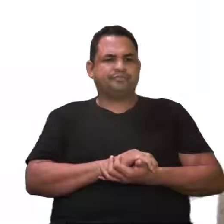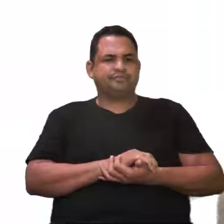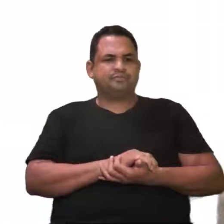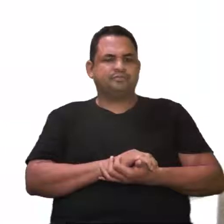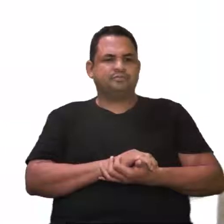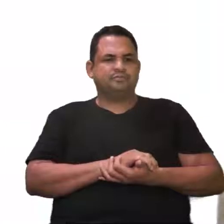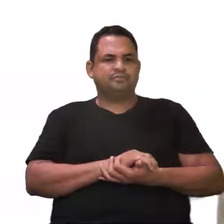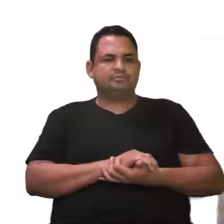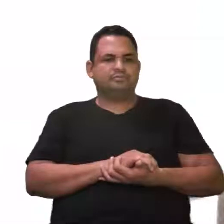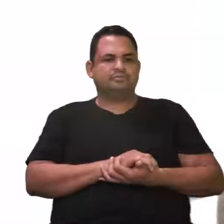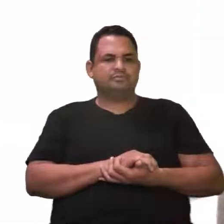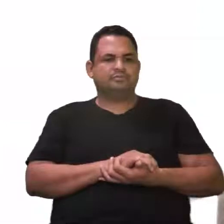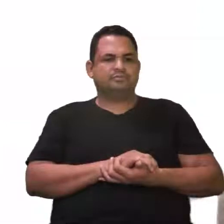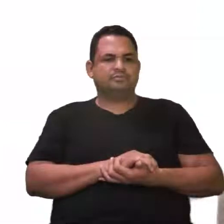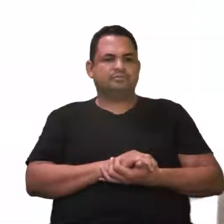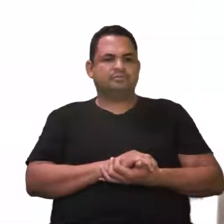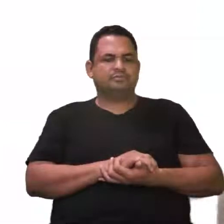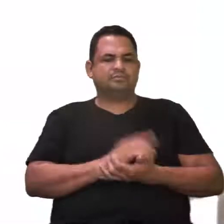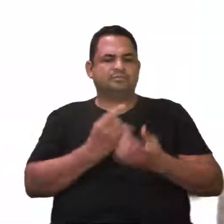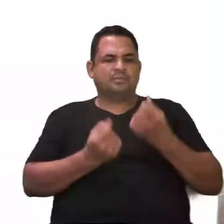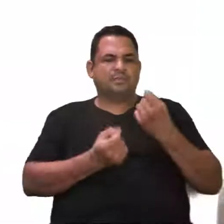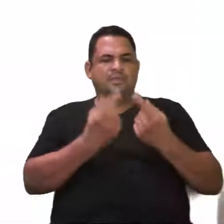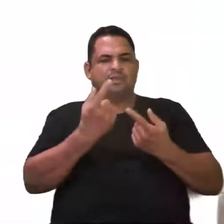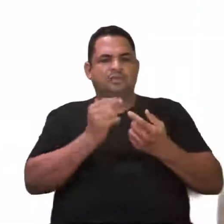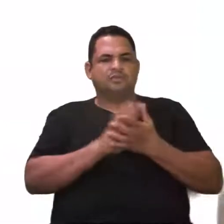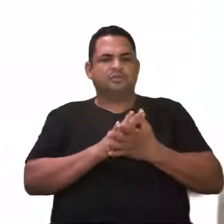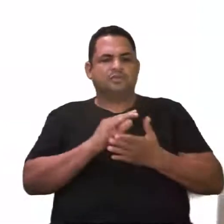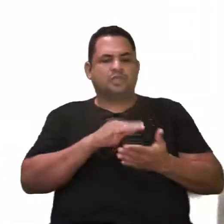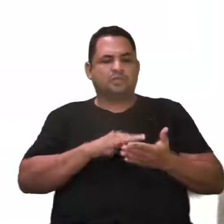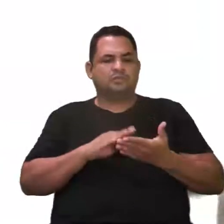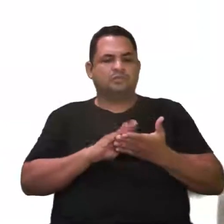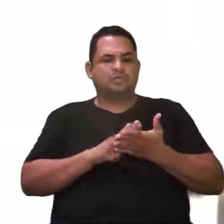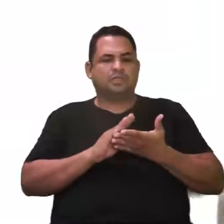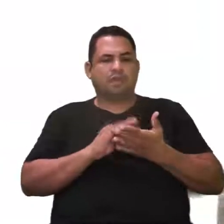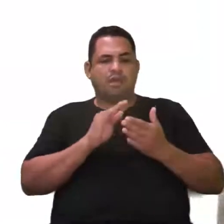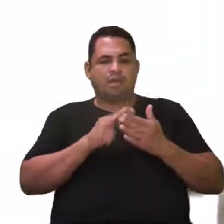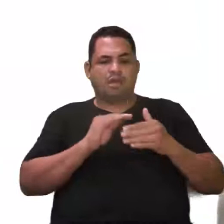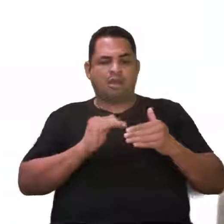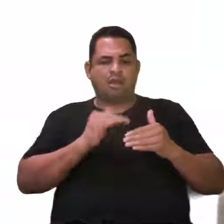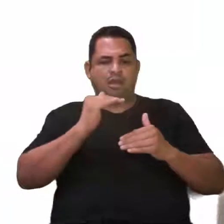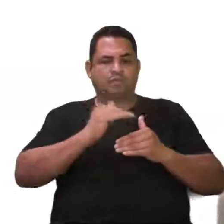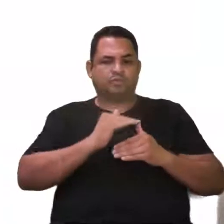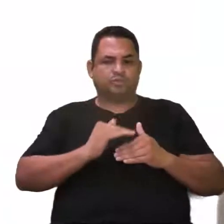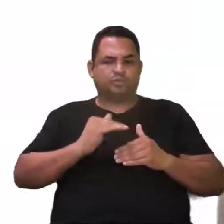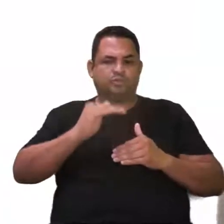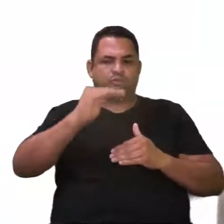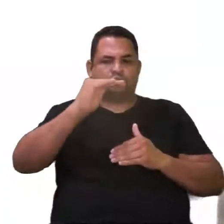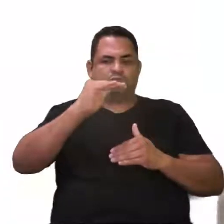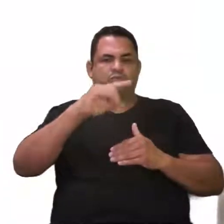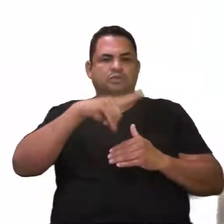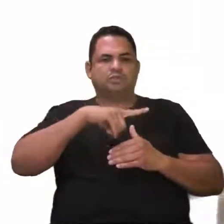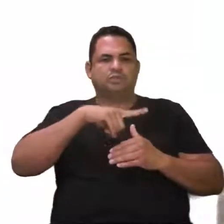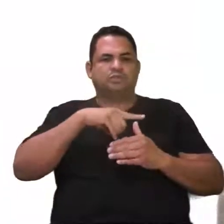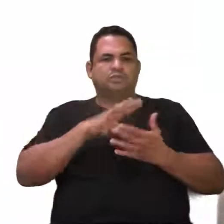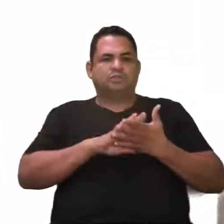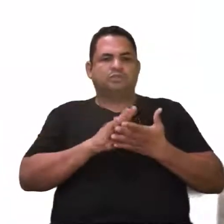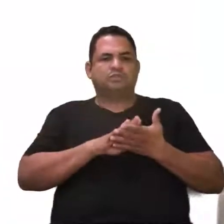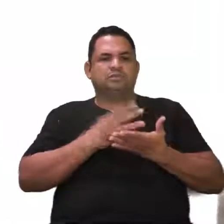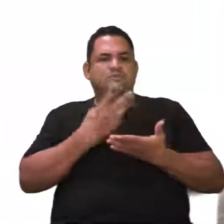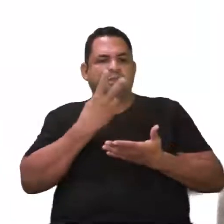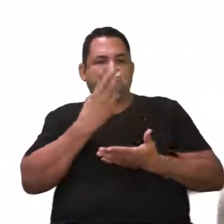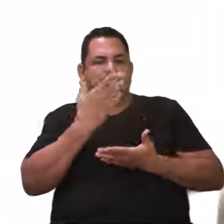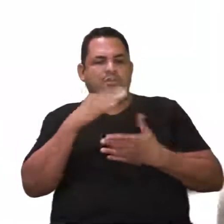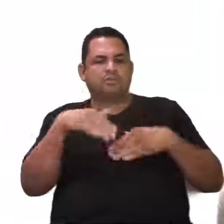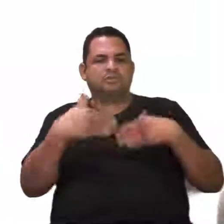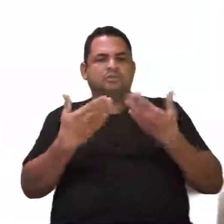aqui? Então, alguns espécimes adultos ainda vão manter essa presença, esse